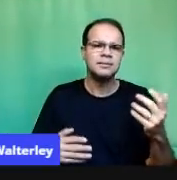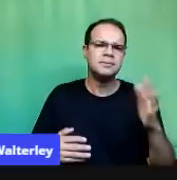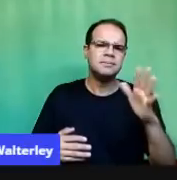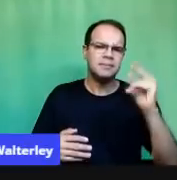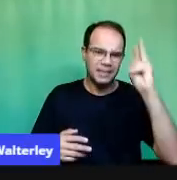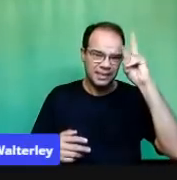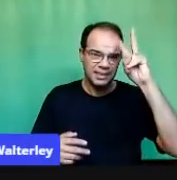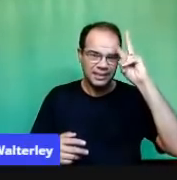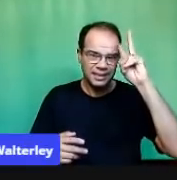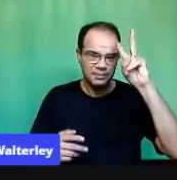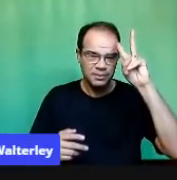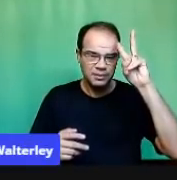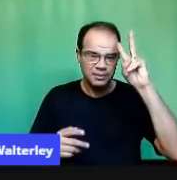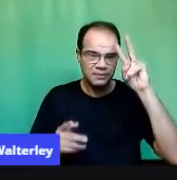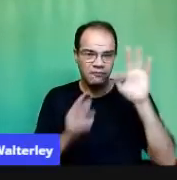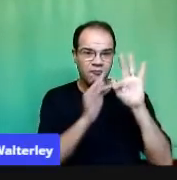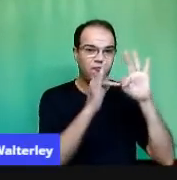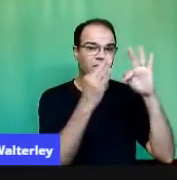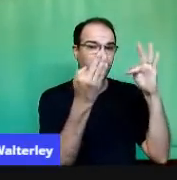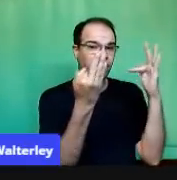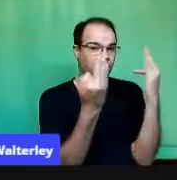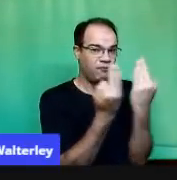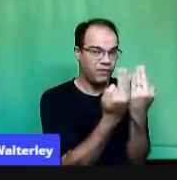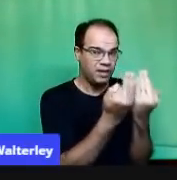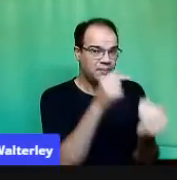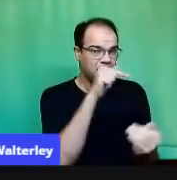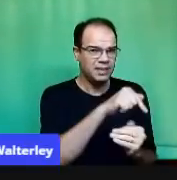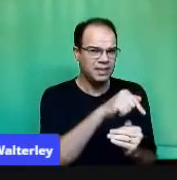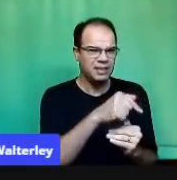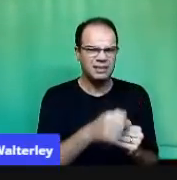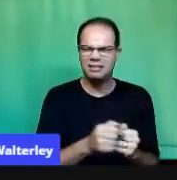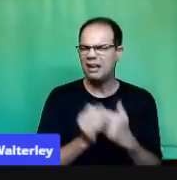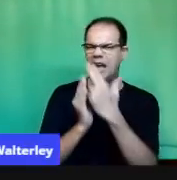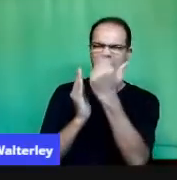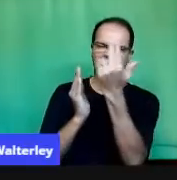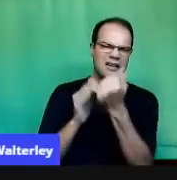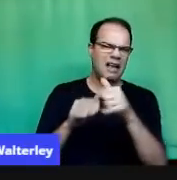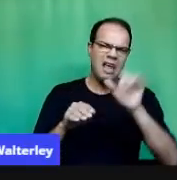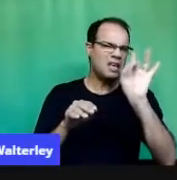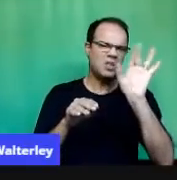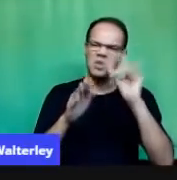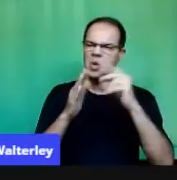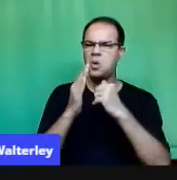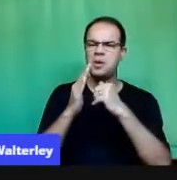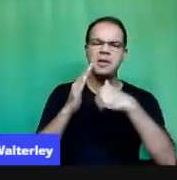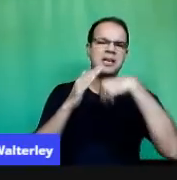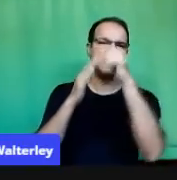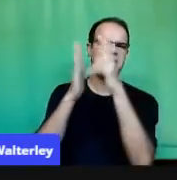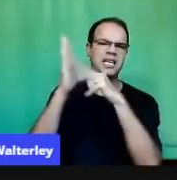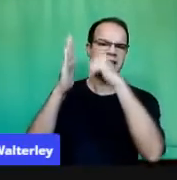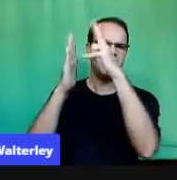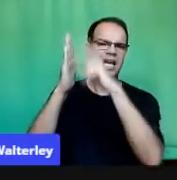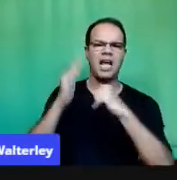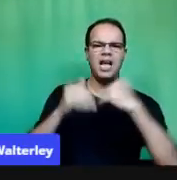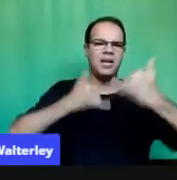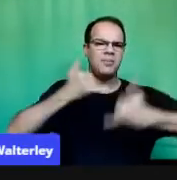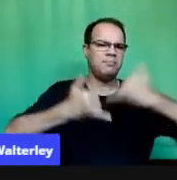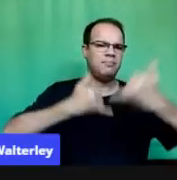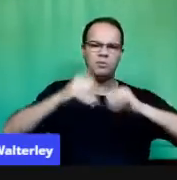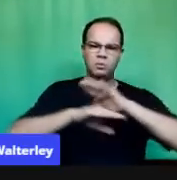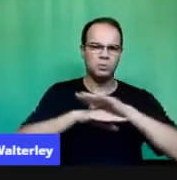são as famílias que estão acompanhando essa criança dentro de casa? Próximo, por